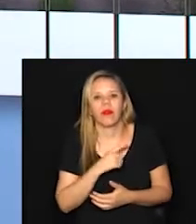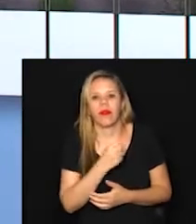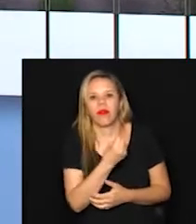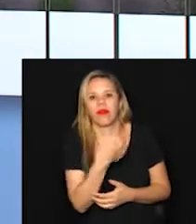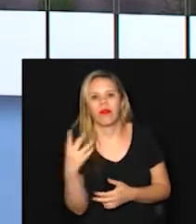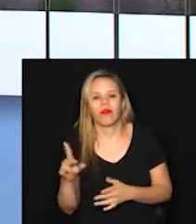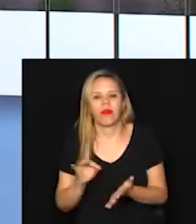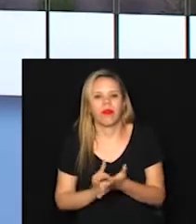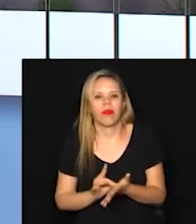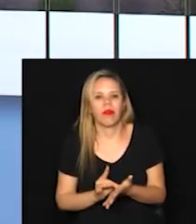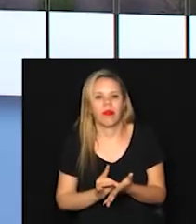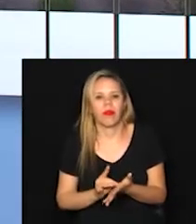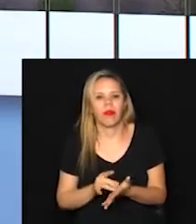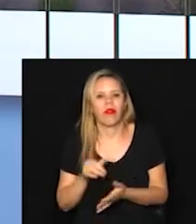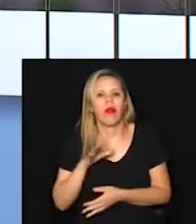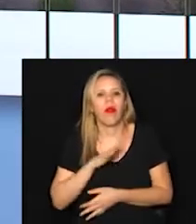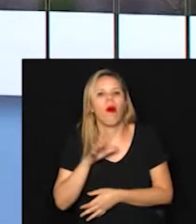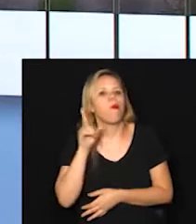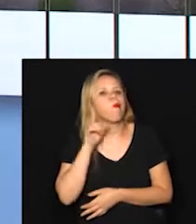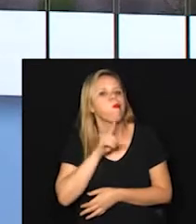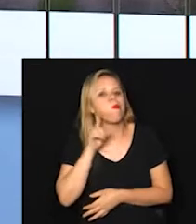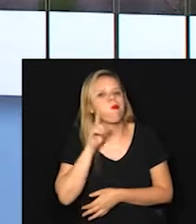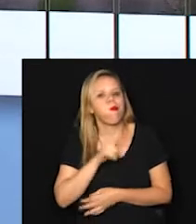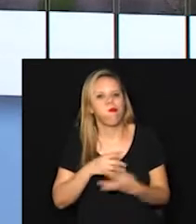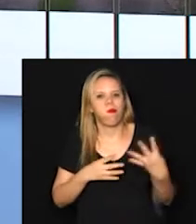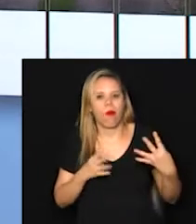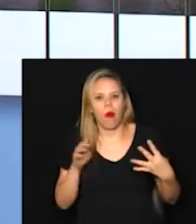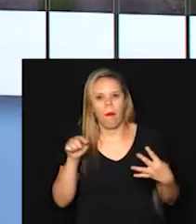casos confirmados? Americana com